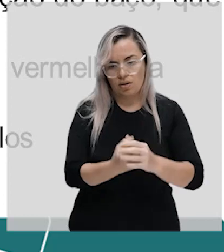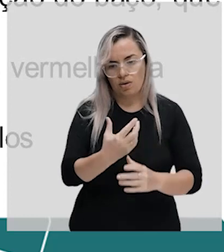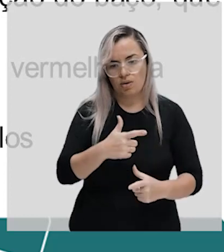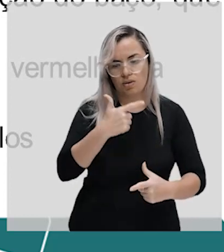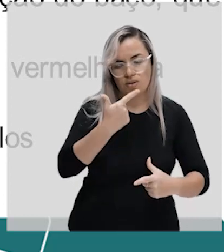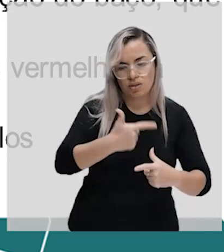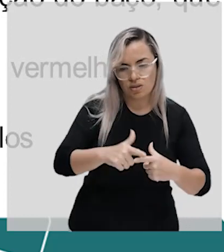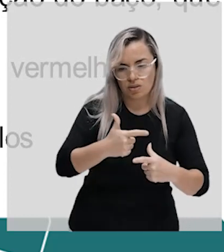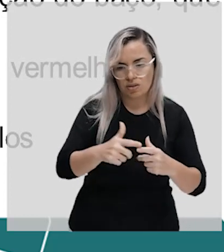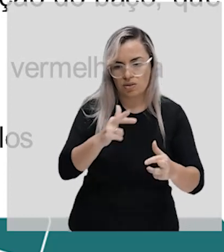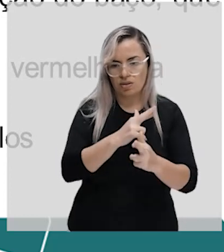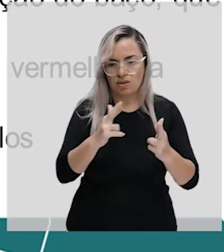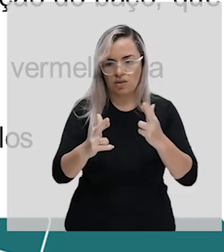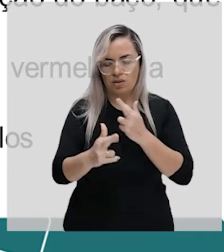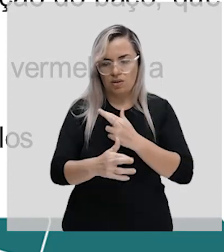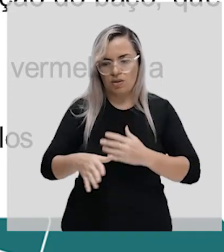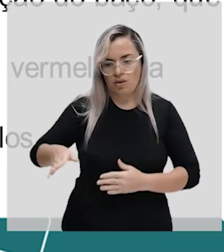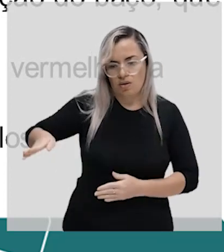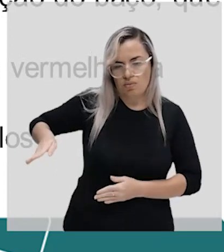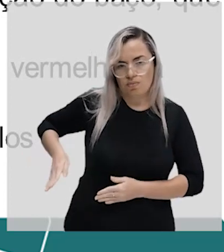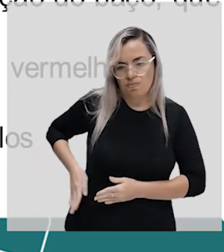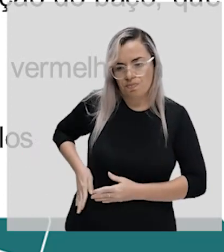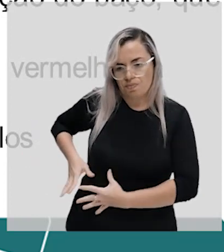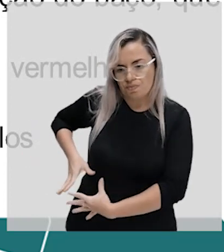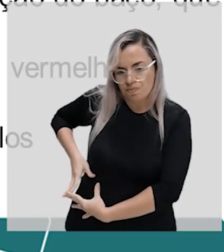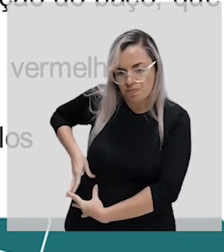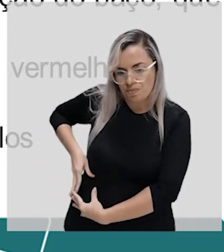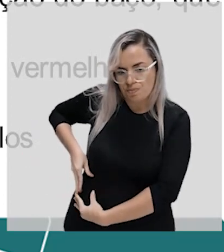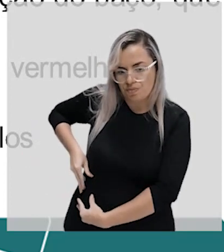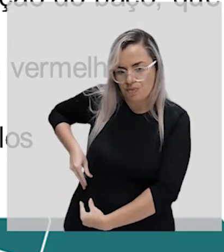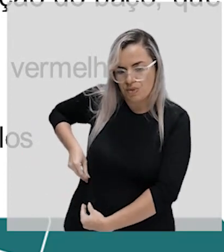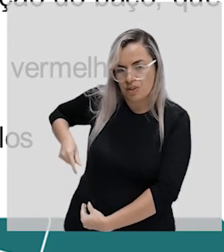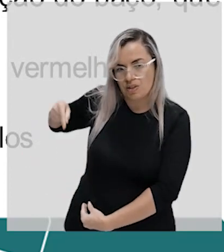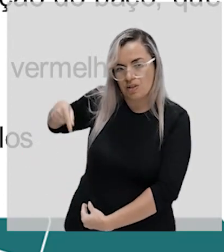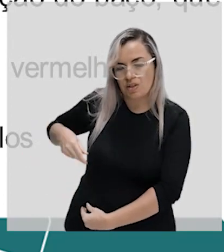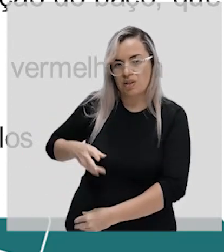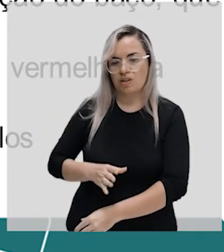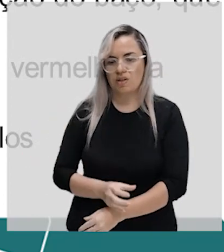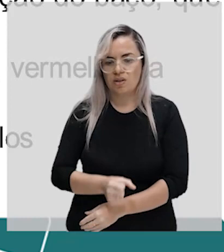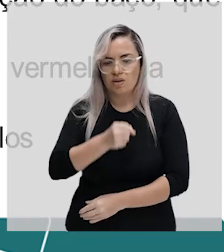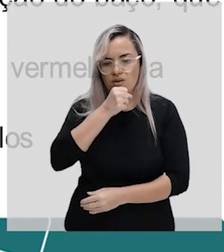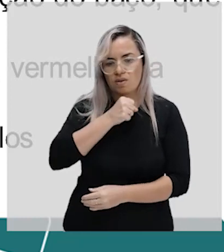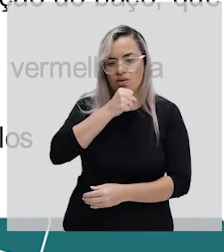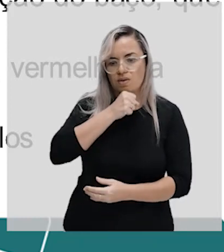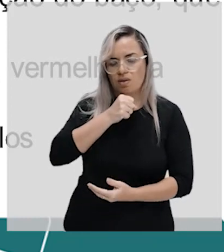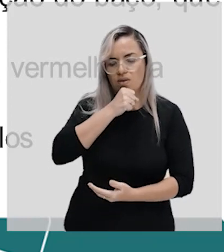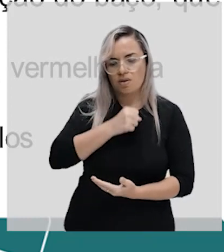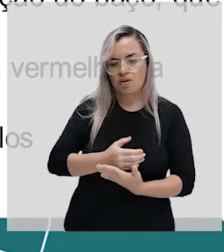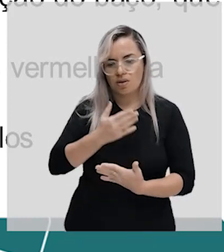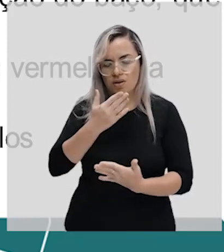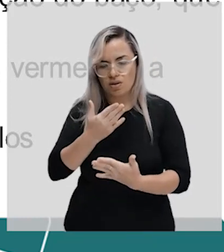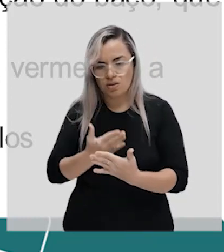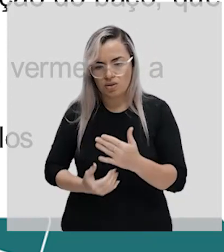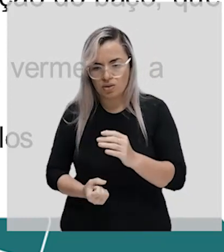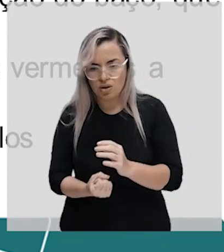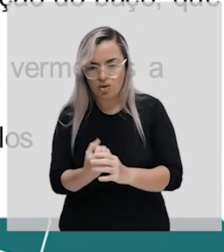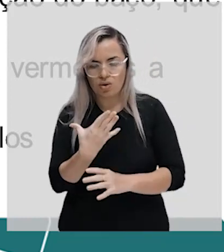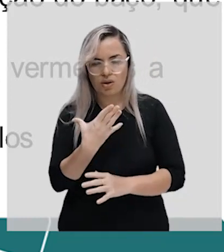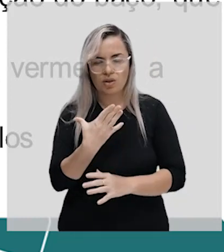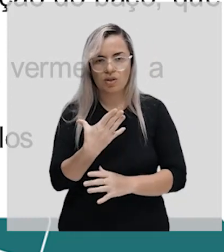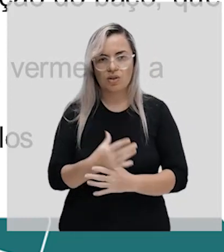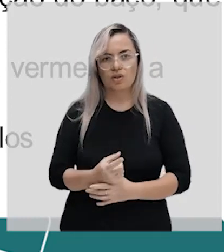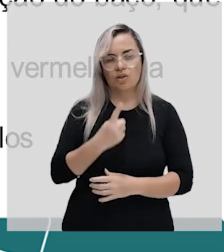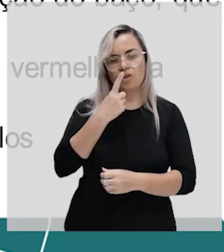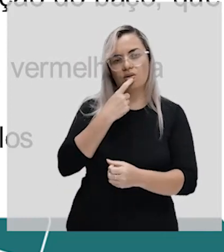à degeneração do baço, que nesses idosos deixou de produzir glóbulos vermelhos. Pessoal,